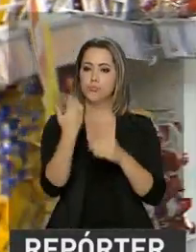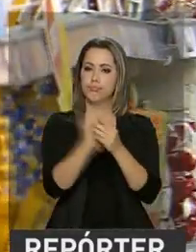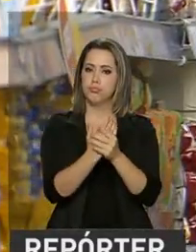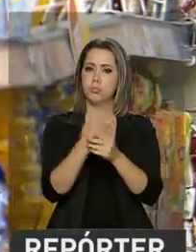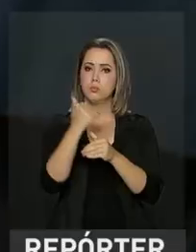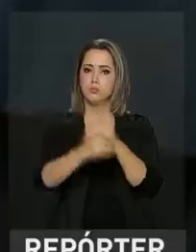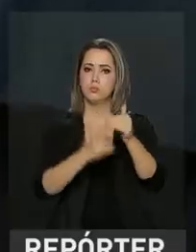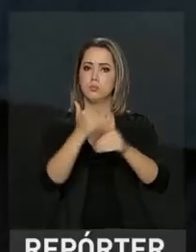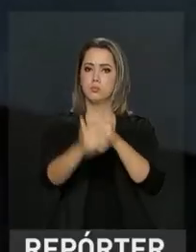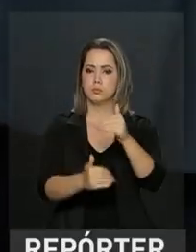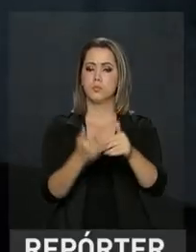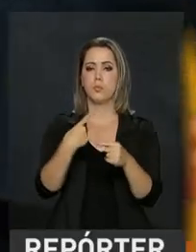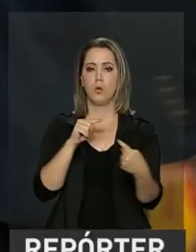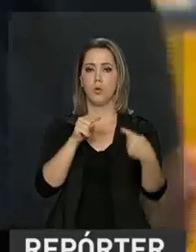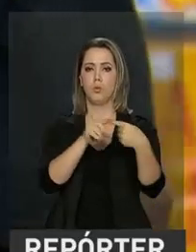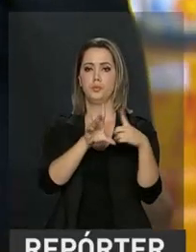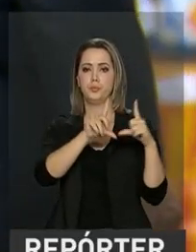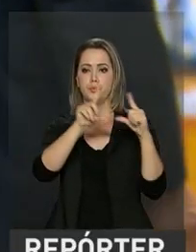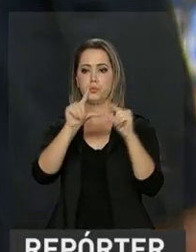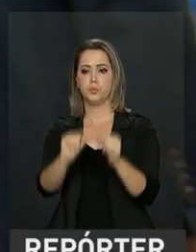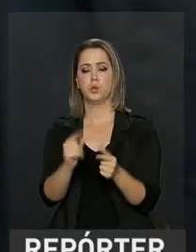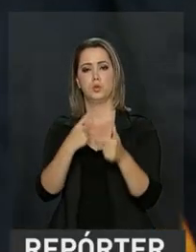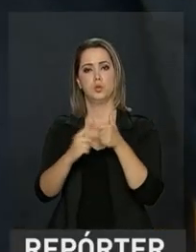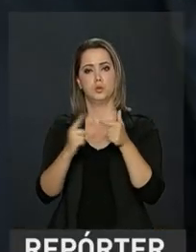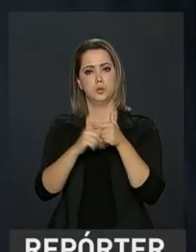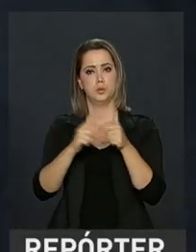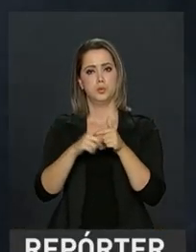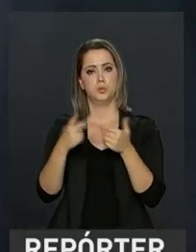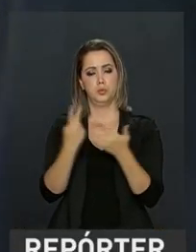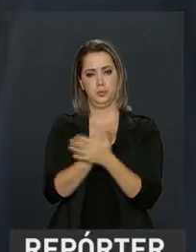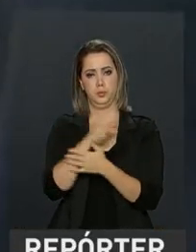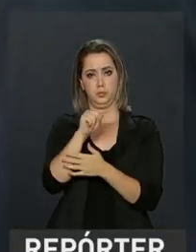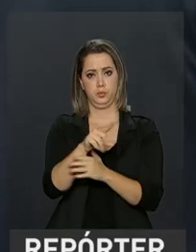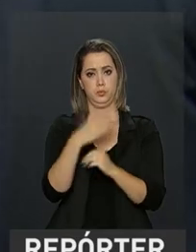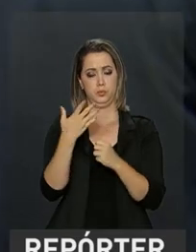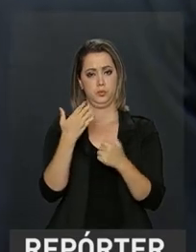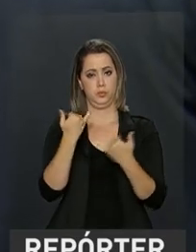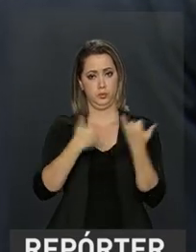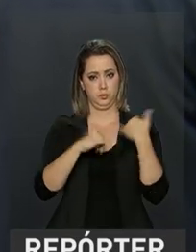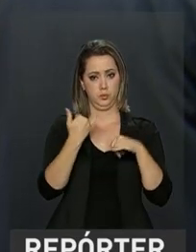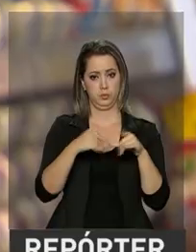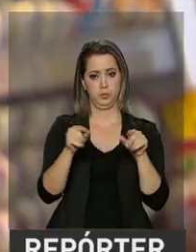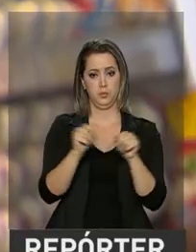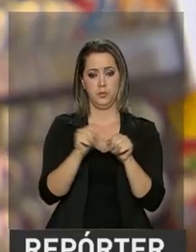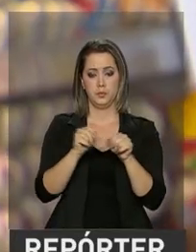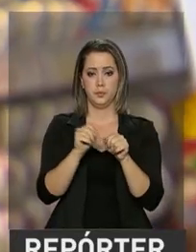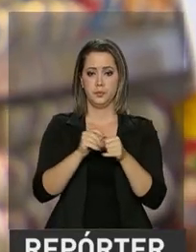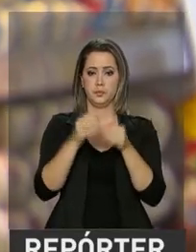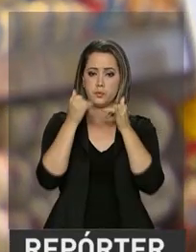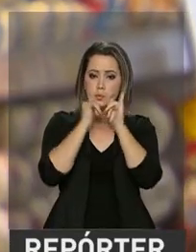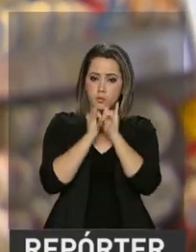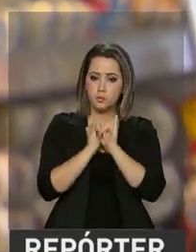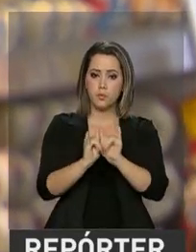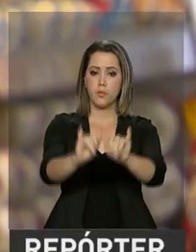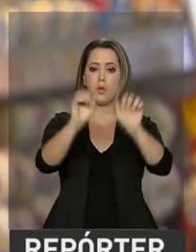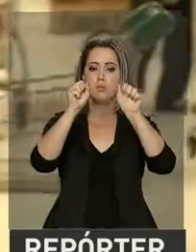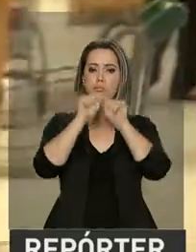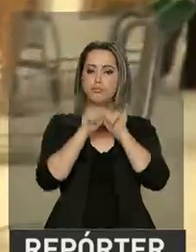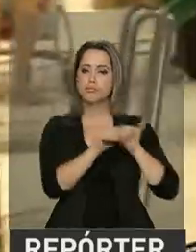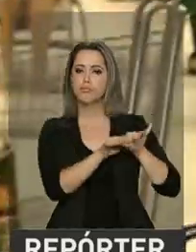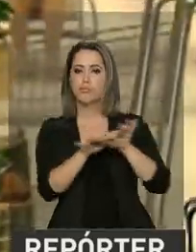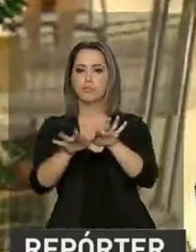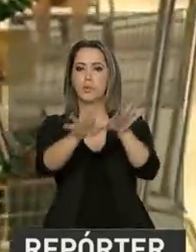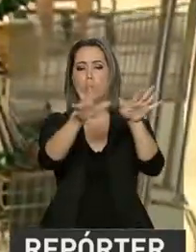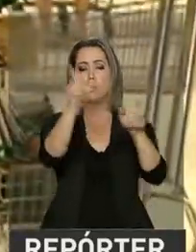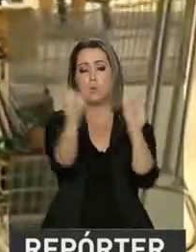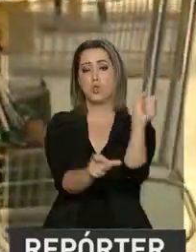de recall com o objetivo de diminuir os danos causados pelas falhas na fabricação e fazer com que a informação chegue ao maior número de